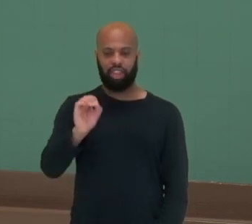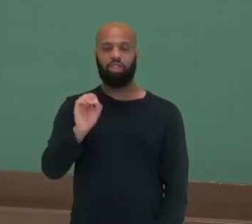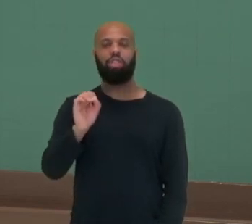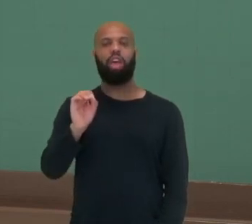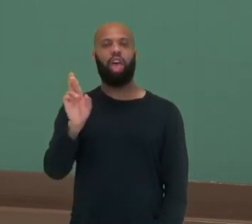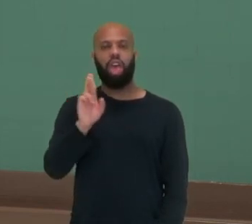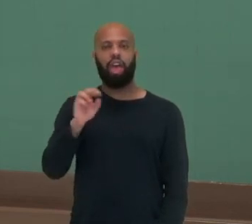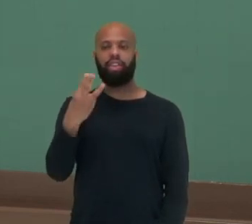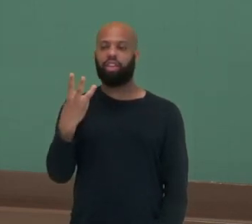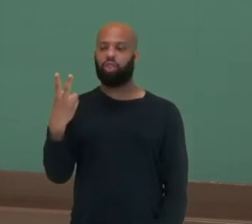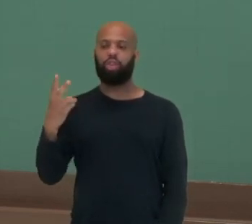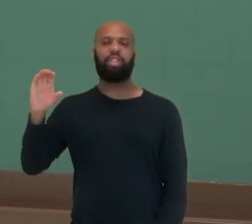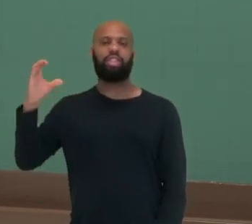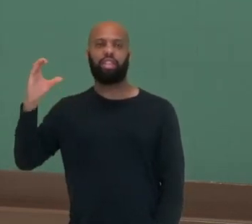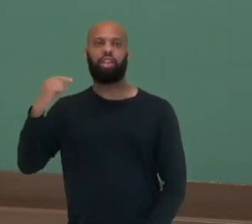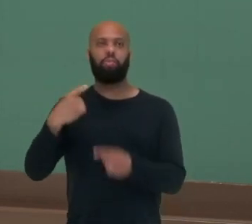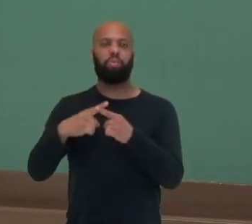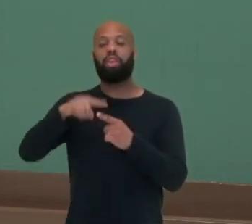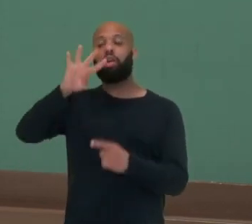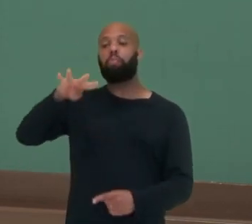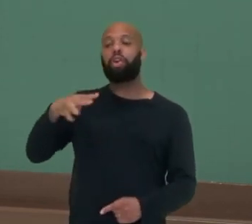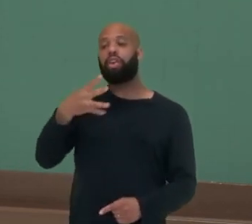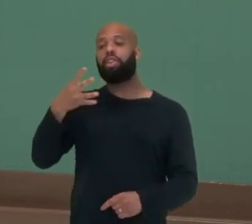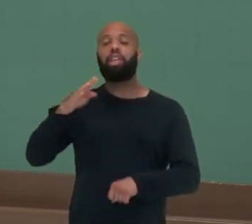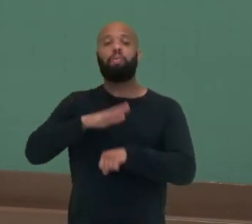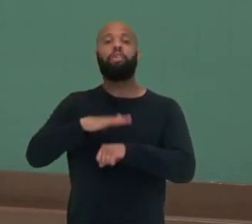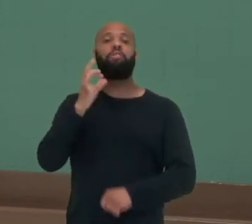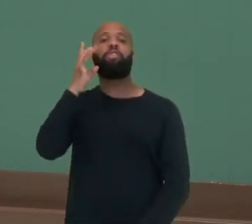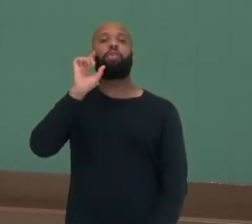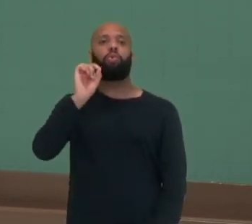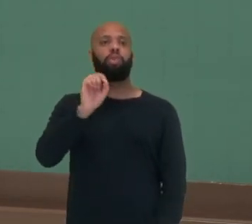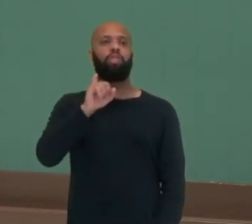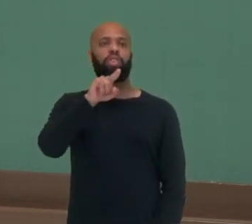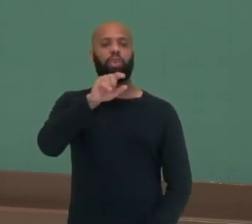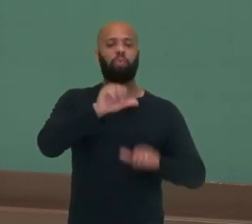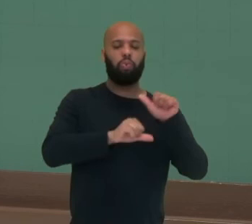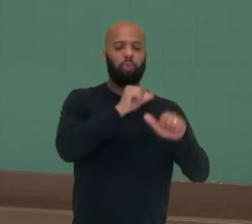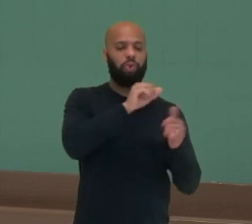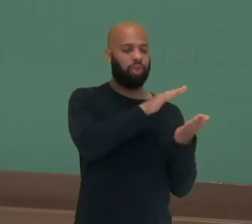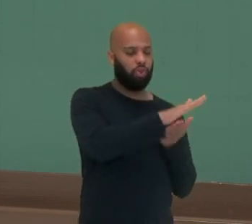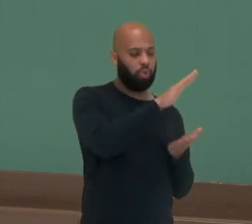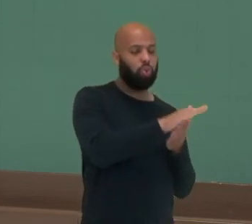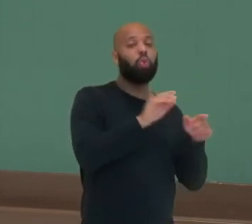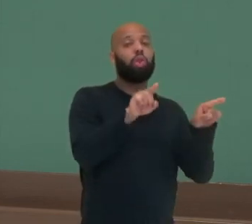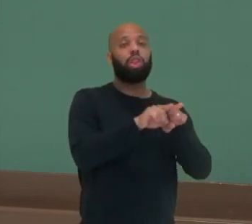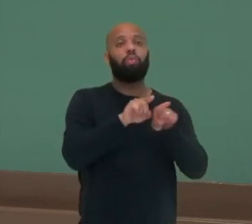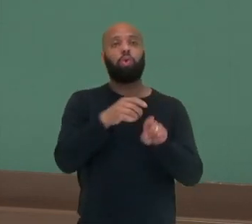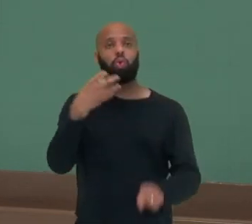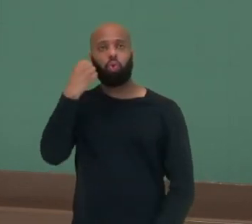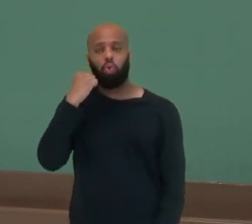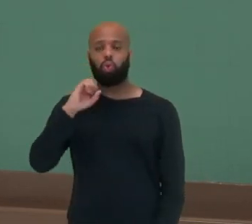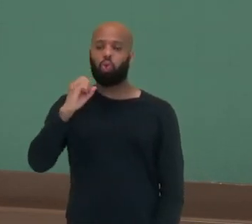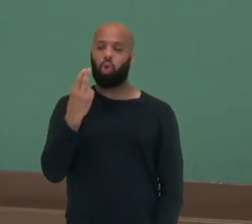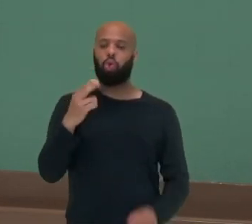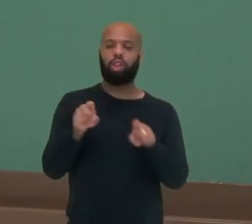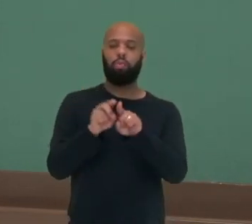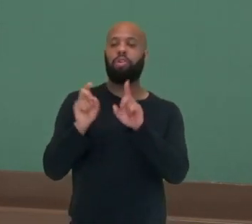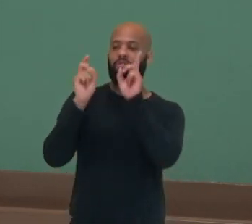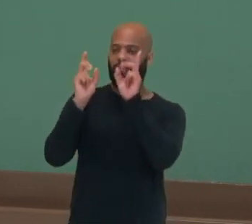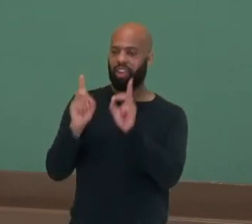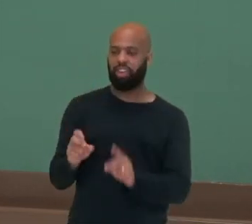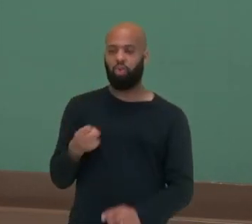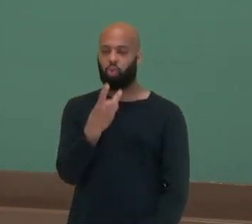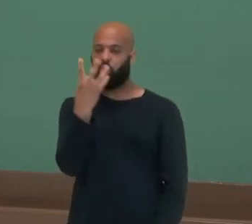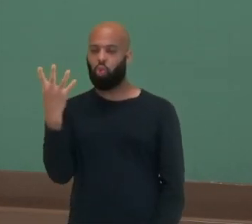1.600,32. A planilha vai facilitar em que aspecto? Quando você muda o custo, ou a margem de lucro, ou os valores vendidos,